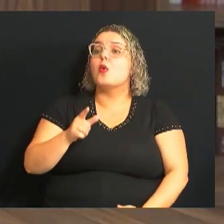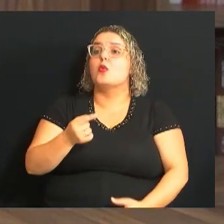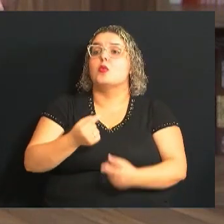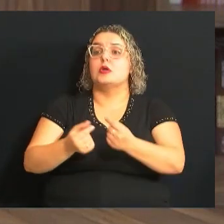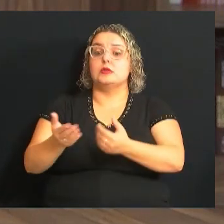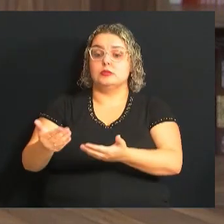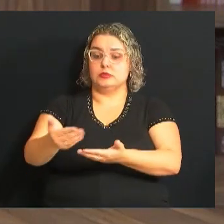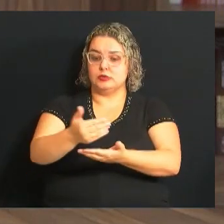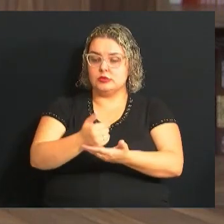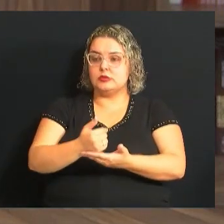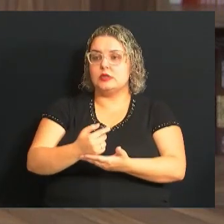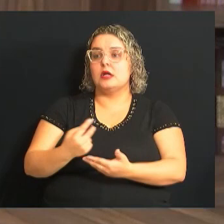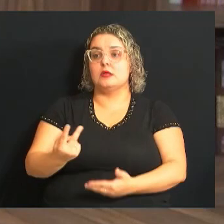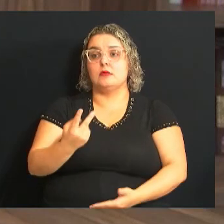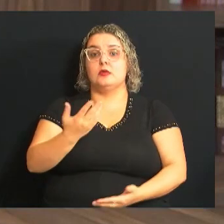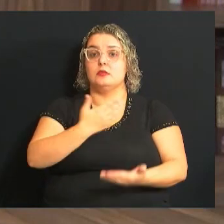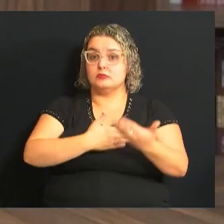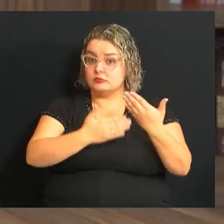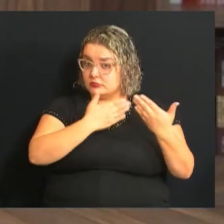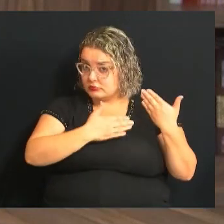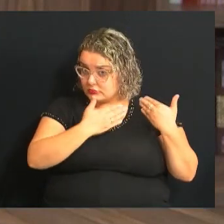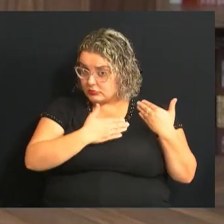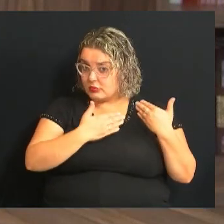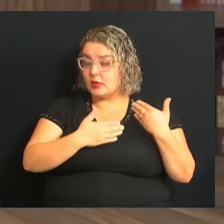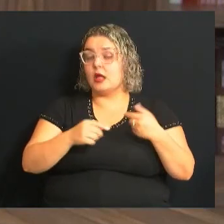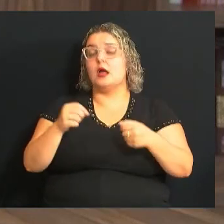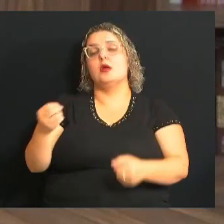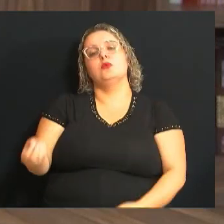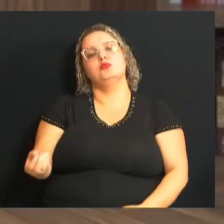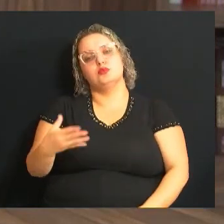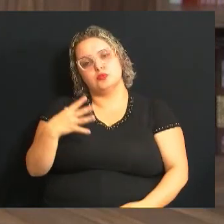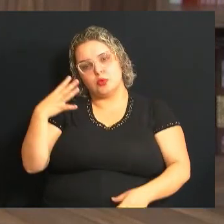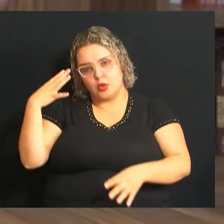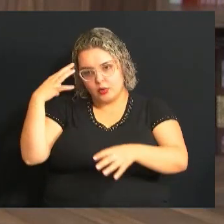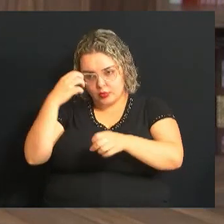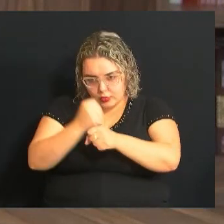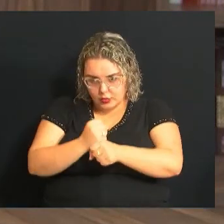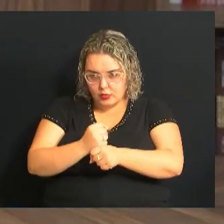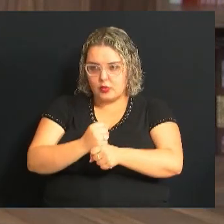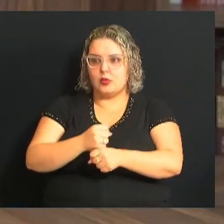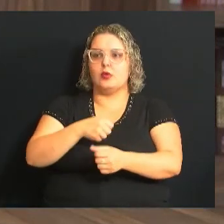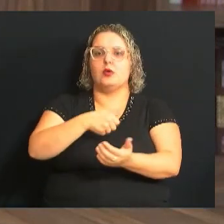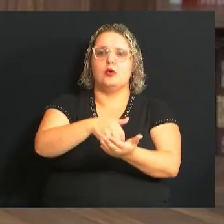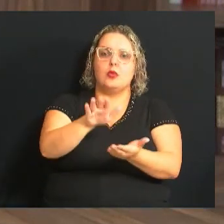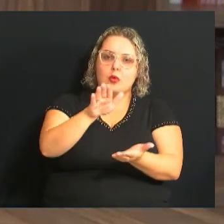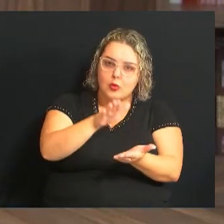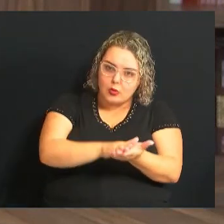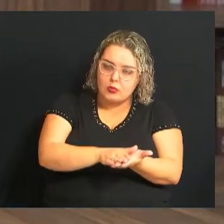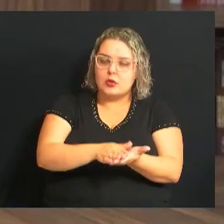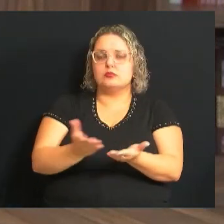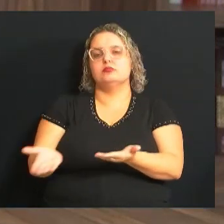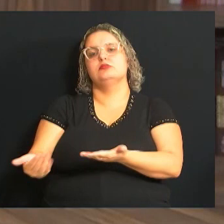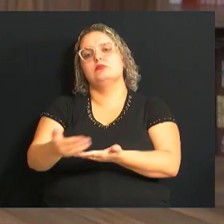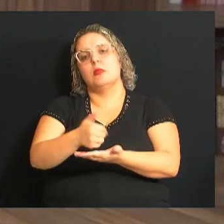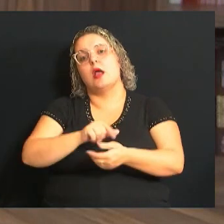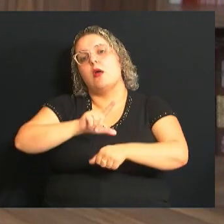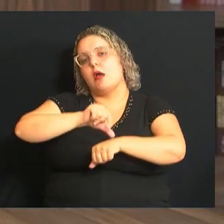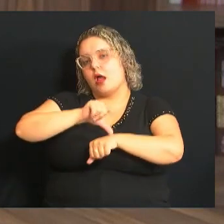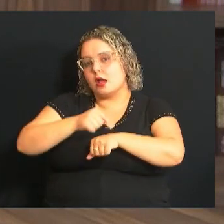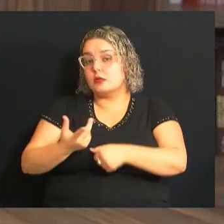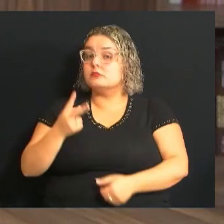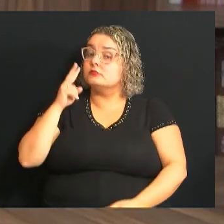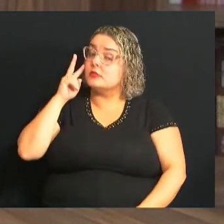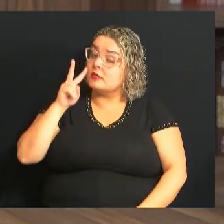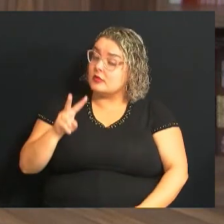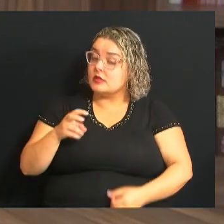esses valores atrasados. Aí tem que ser efetuado um novo cálculo, um valor de multa por recolhimento em atraso e ver também se compensa